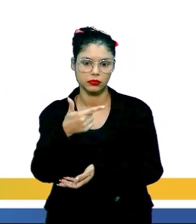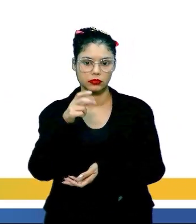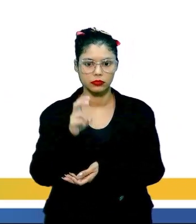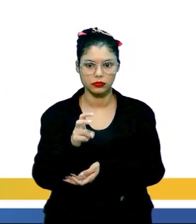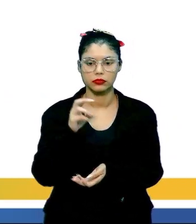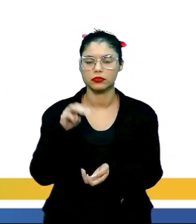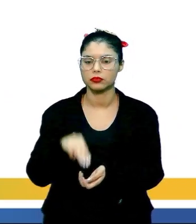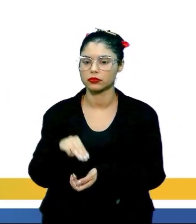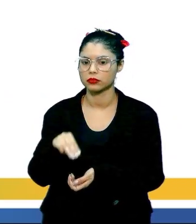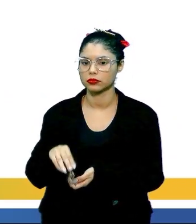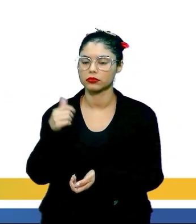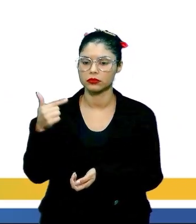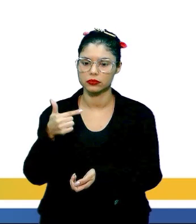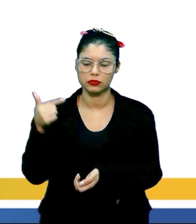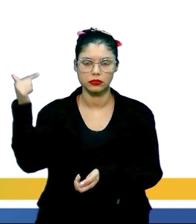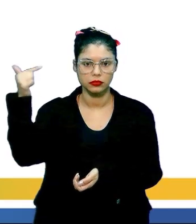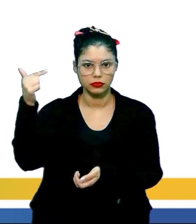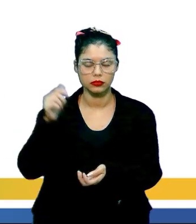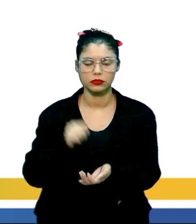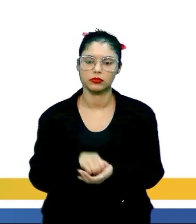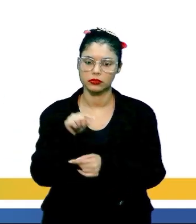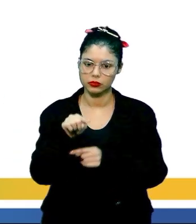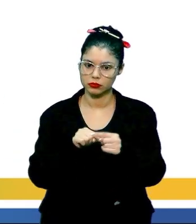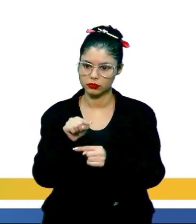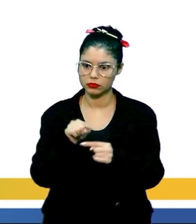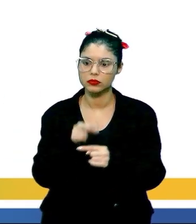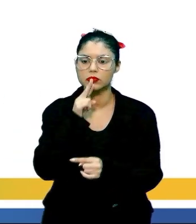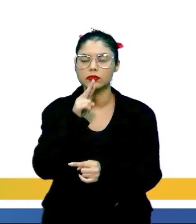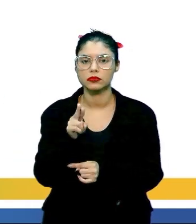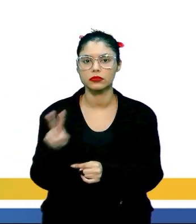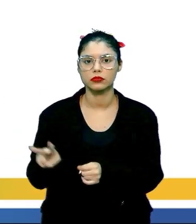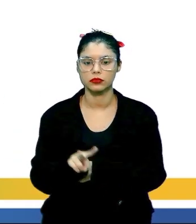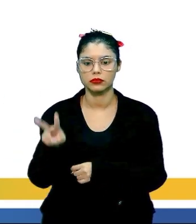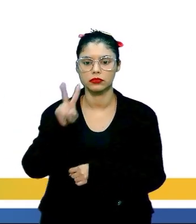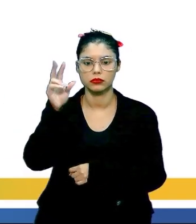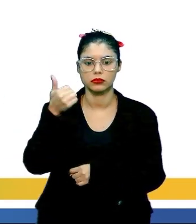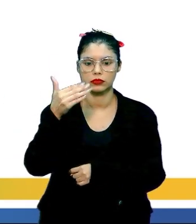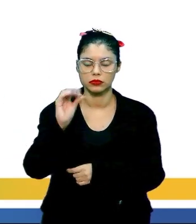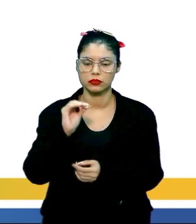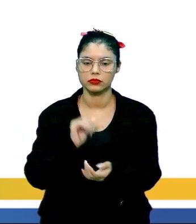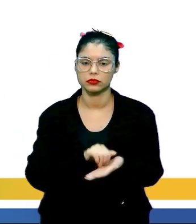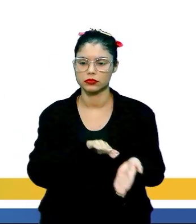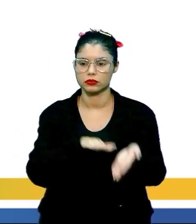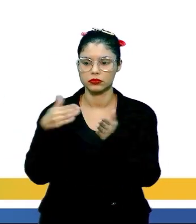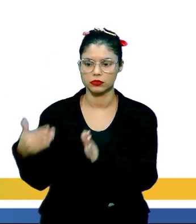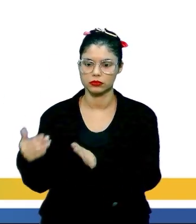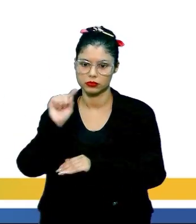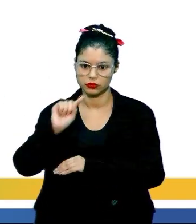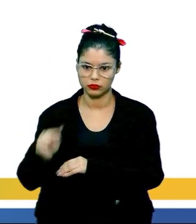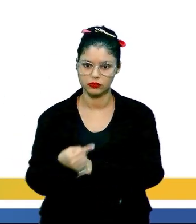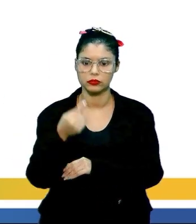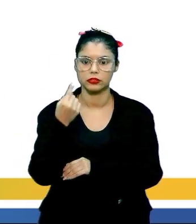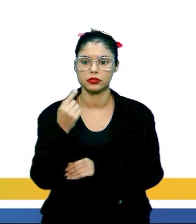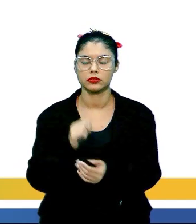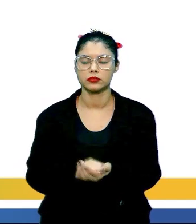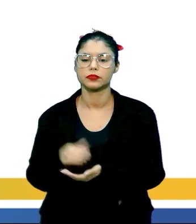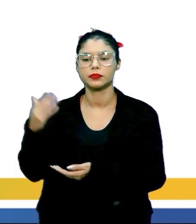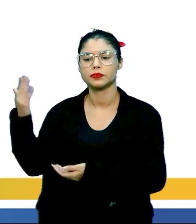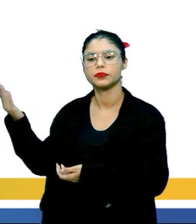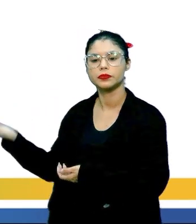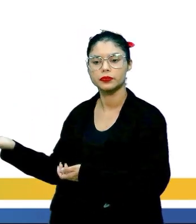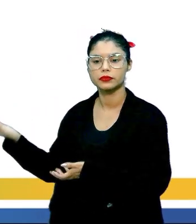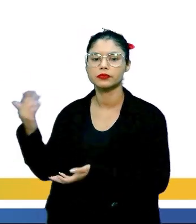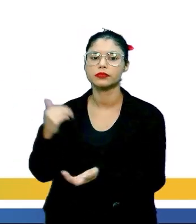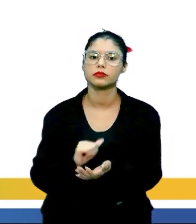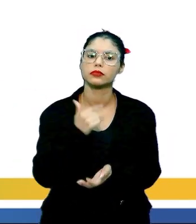metros por segundo ao quadrado e dividir este valor por 10, passaremos uma vírgula entre o 2 e o 5 e obteremos